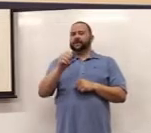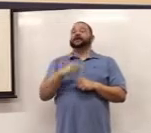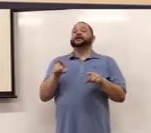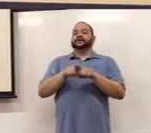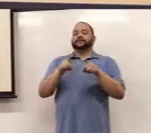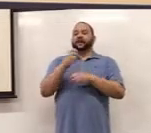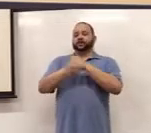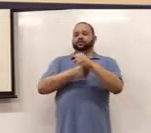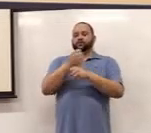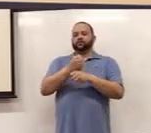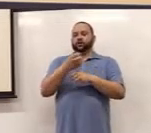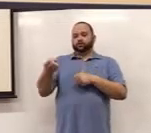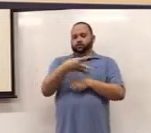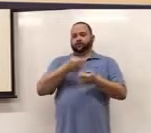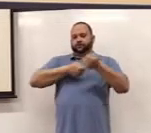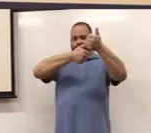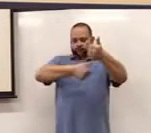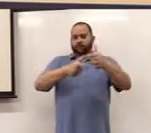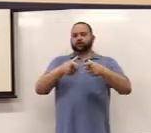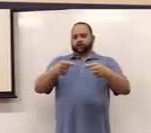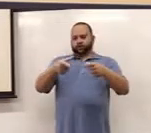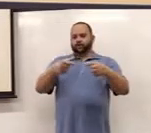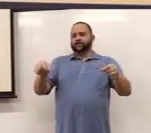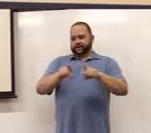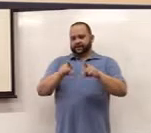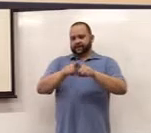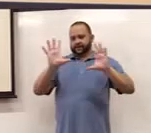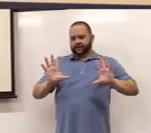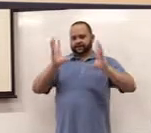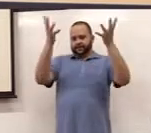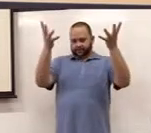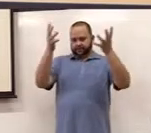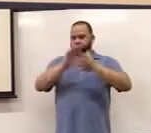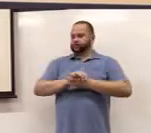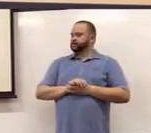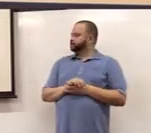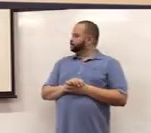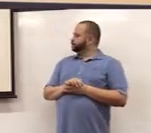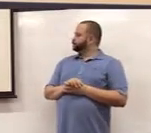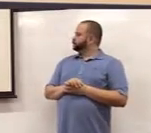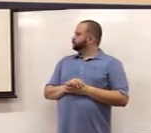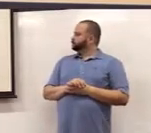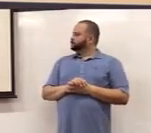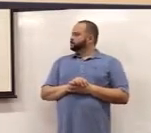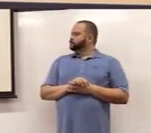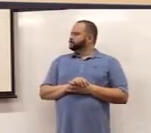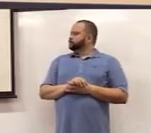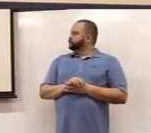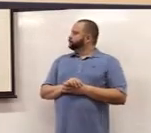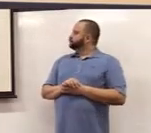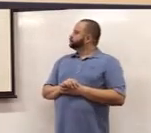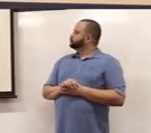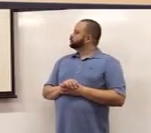o Ano Novo Japonês, a gente tem essa celebração com a nona sinfonia. Um outro